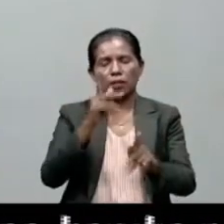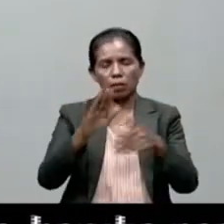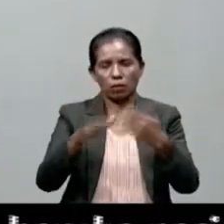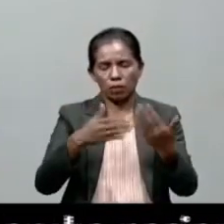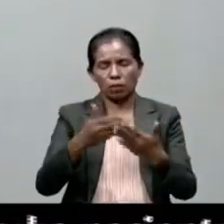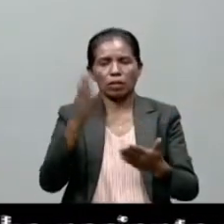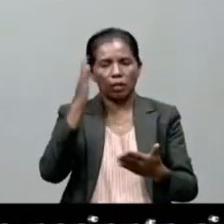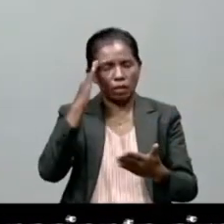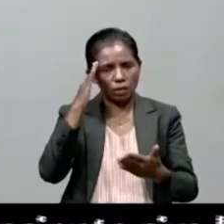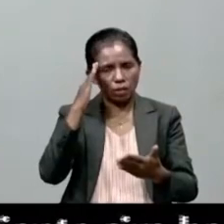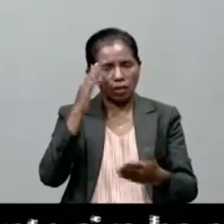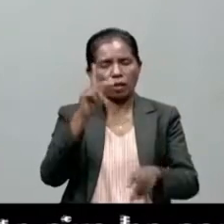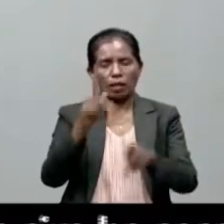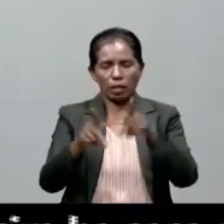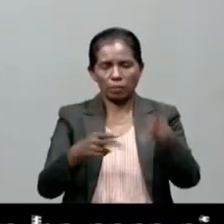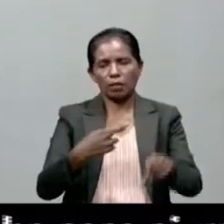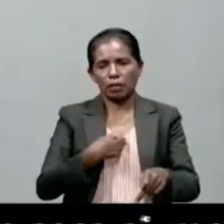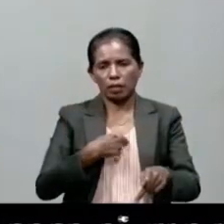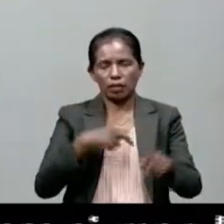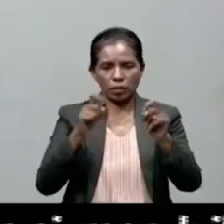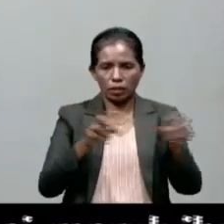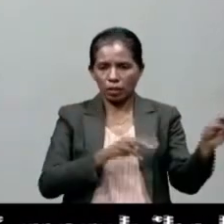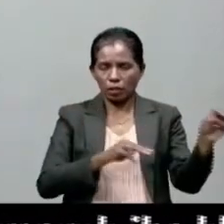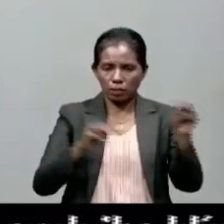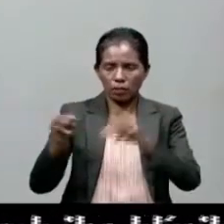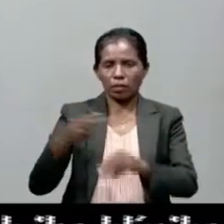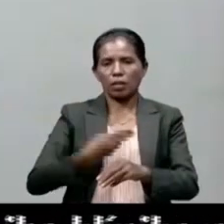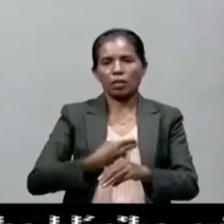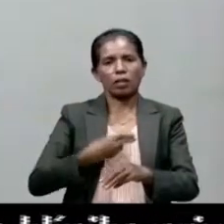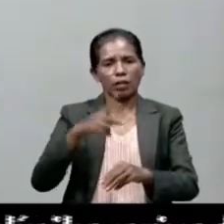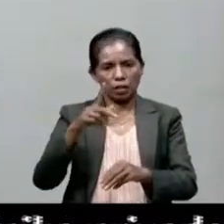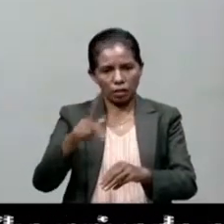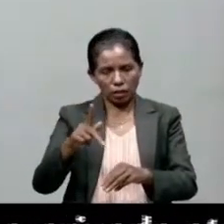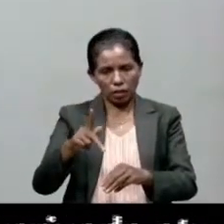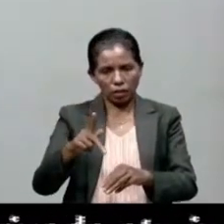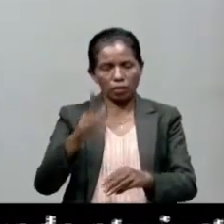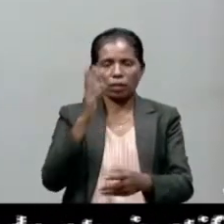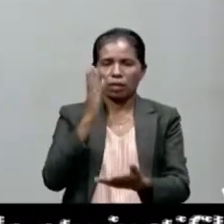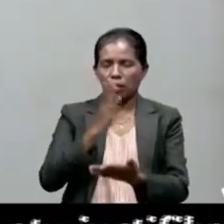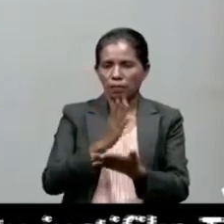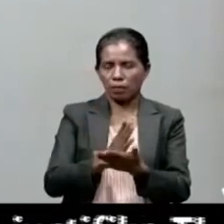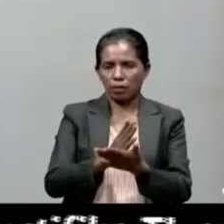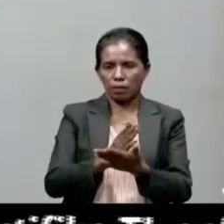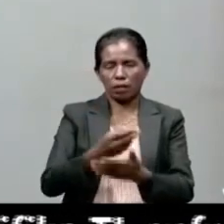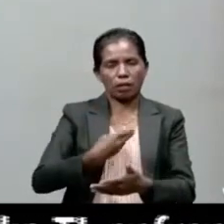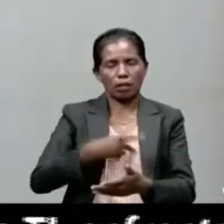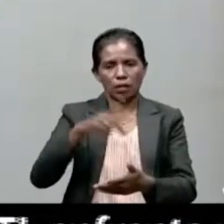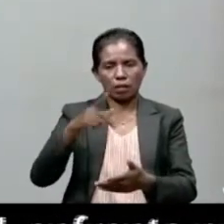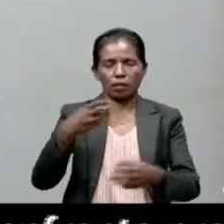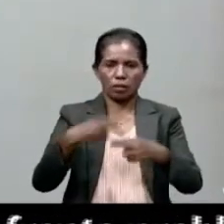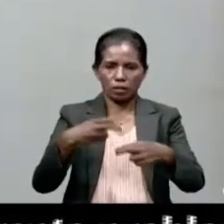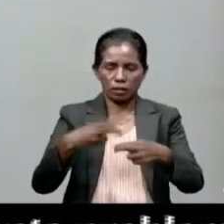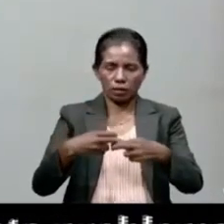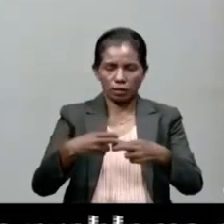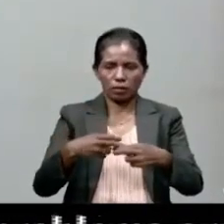consciência para é mania rasik mak tenge muda ni halo kodi combate ni halo nebe risco ba